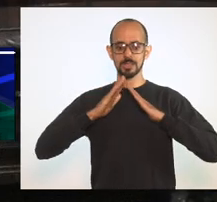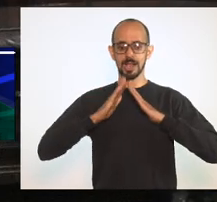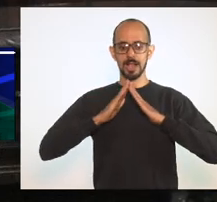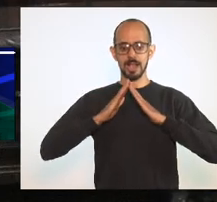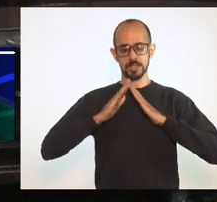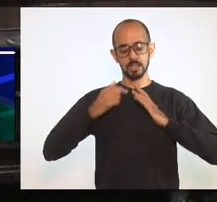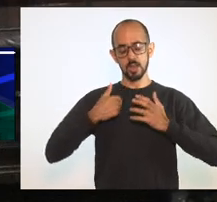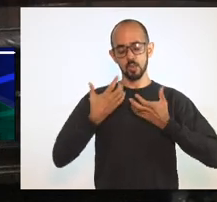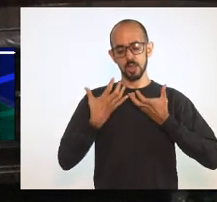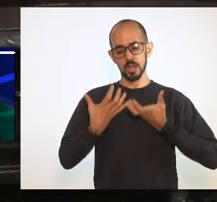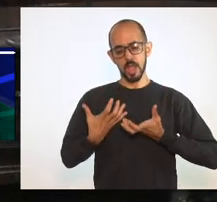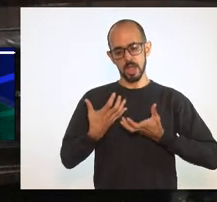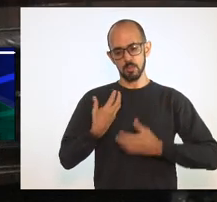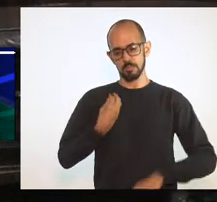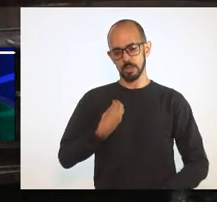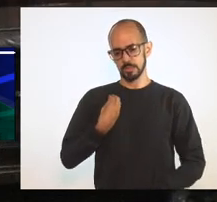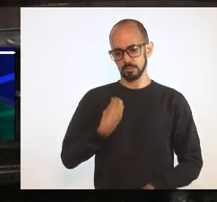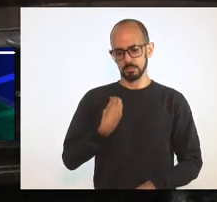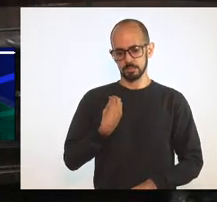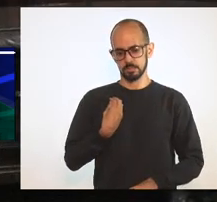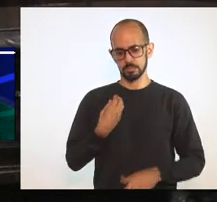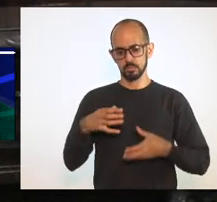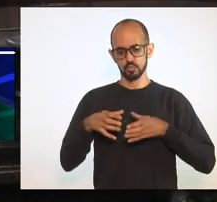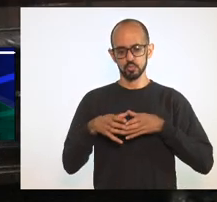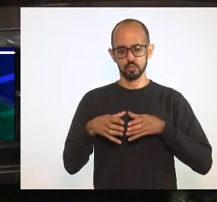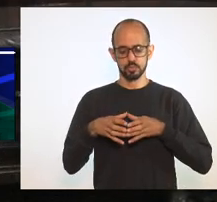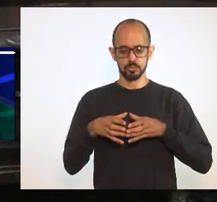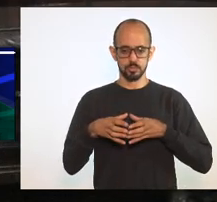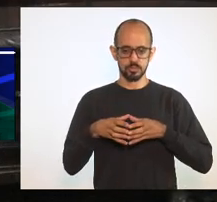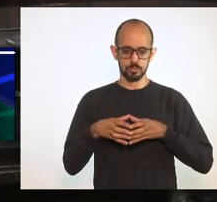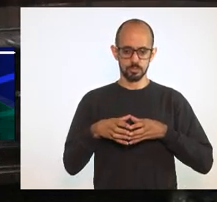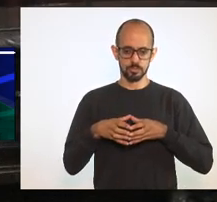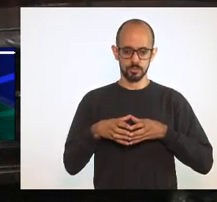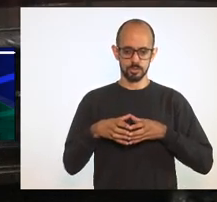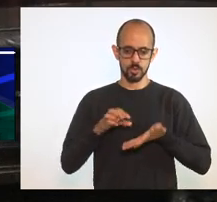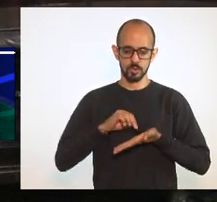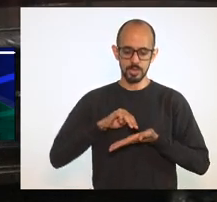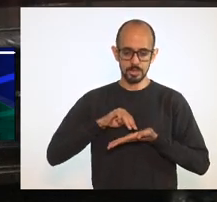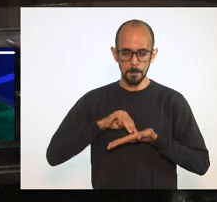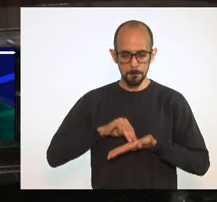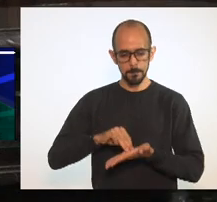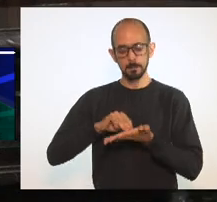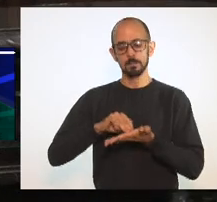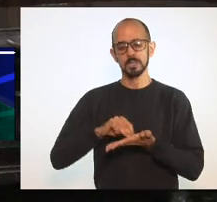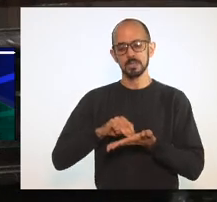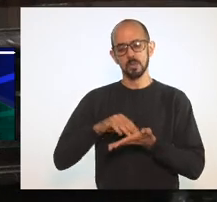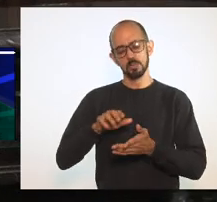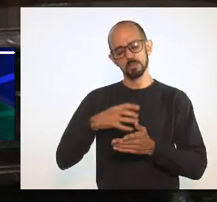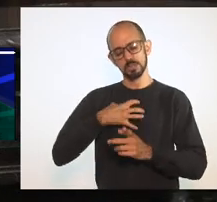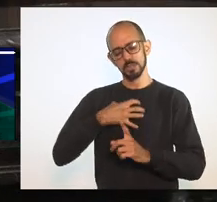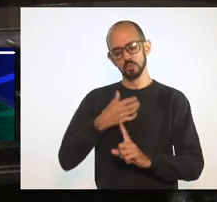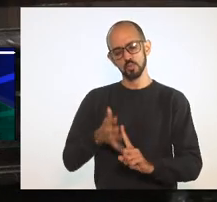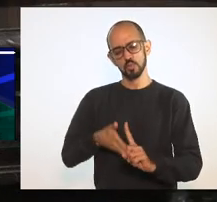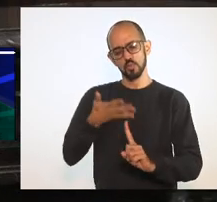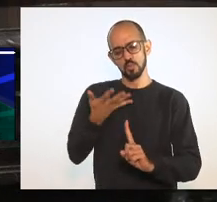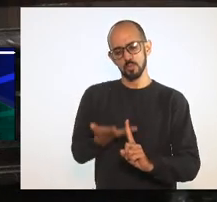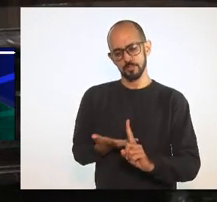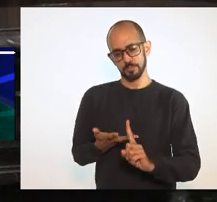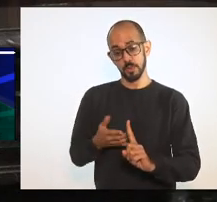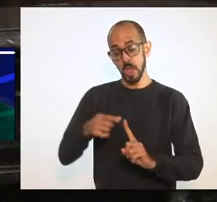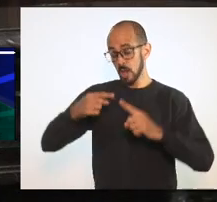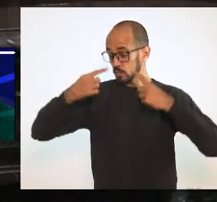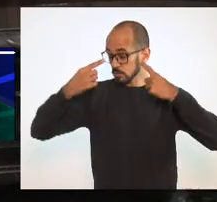dessa CPI. Já me sinto muito honrado por essa missão. E nós temos um grande desafio